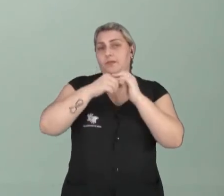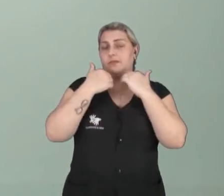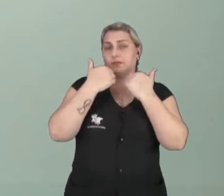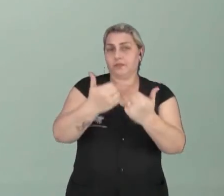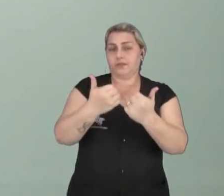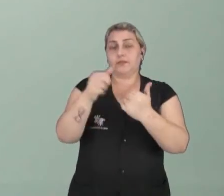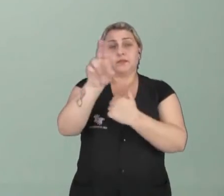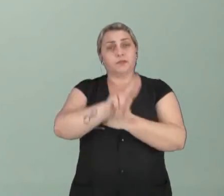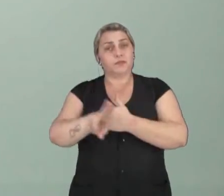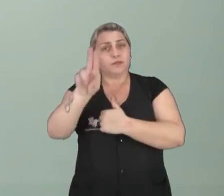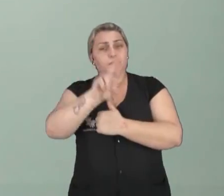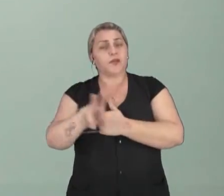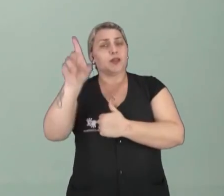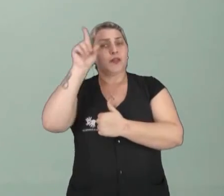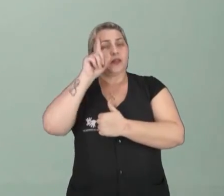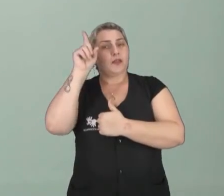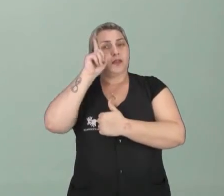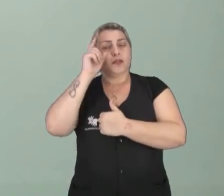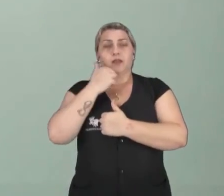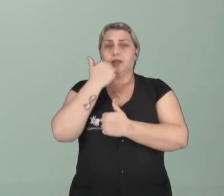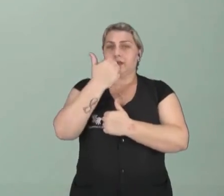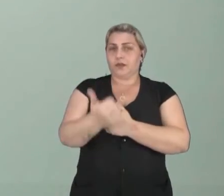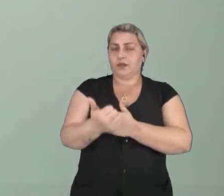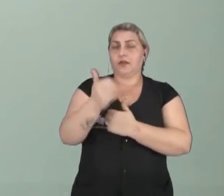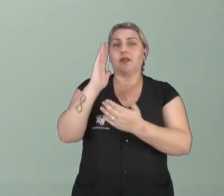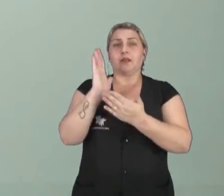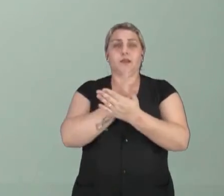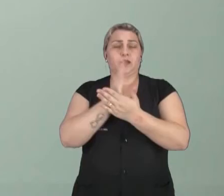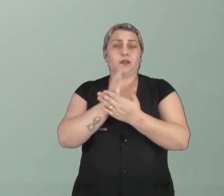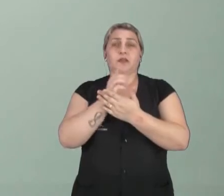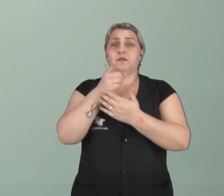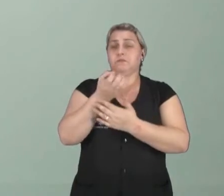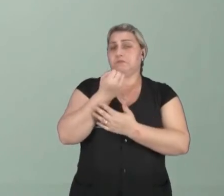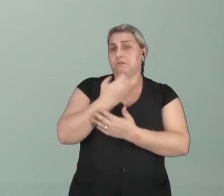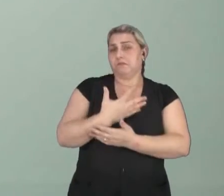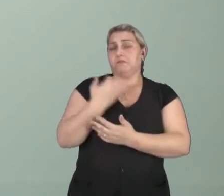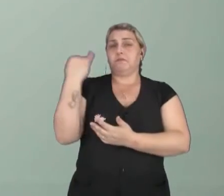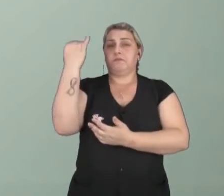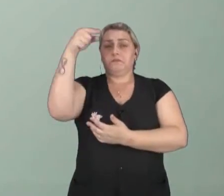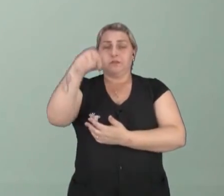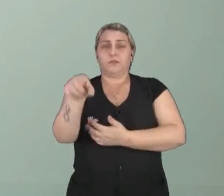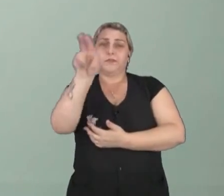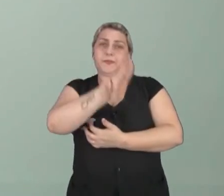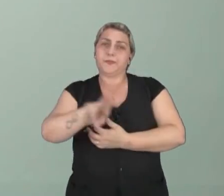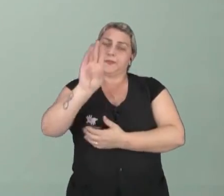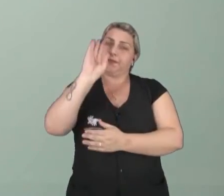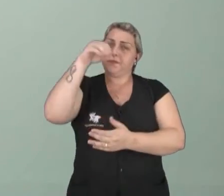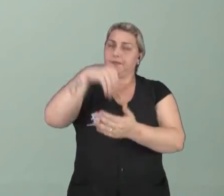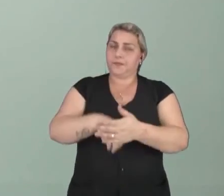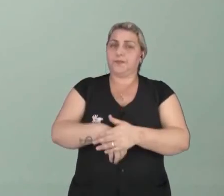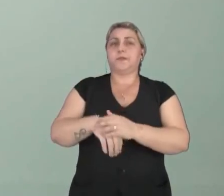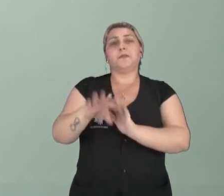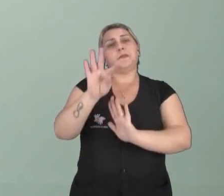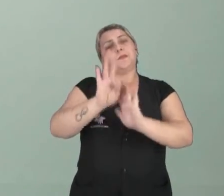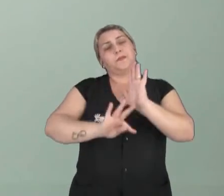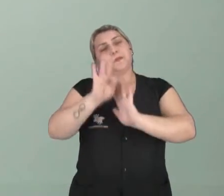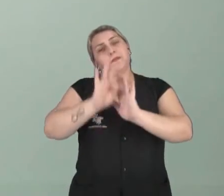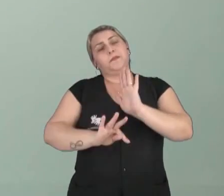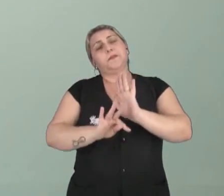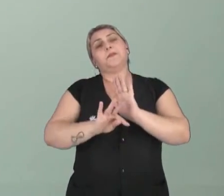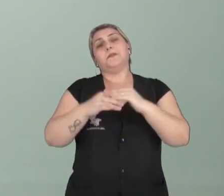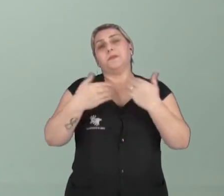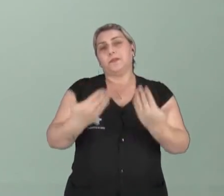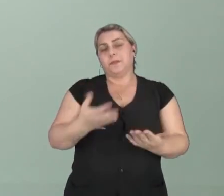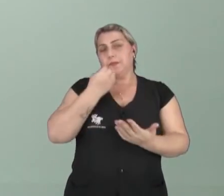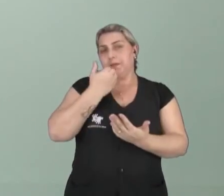e eu utilizo aí no seu dia a dia também a se algum fizer sentido para você você usa aí dentro dos seus textos ou não